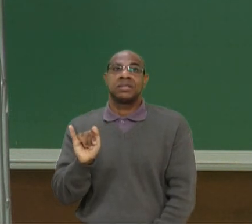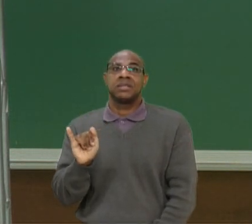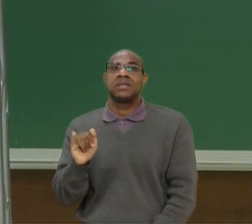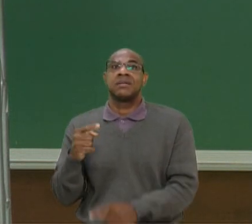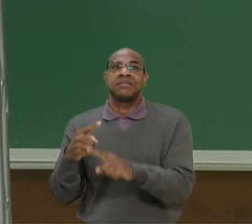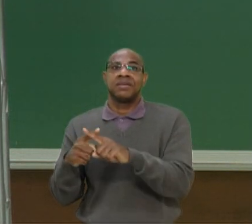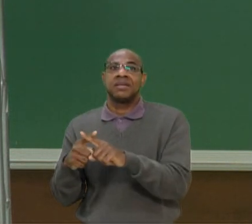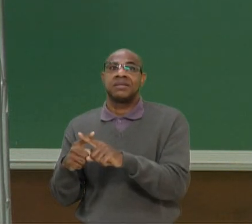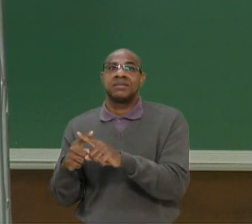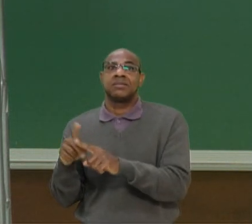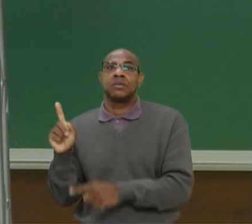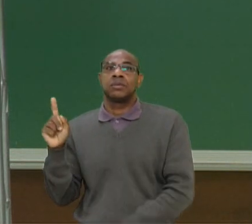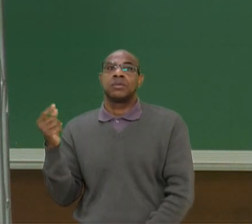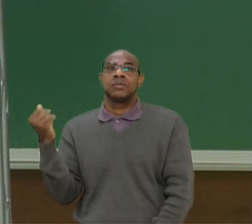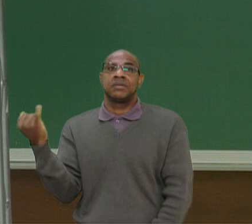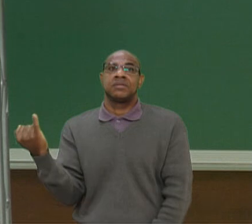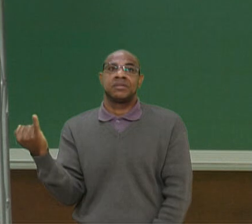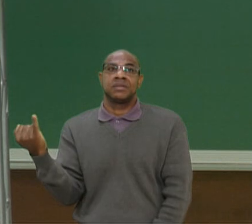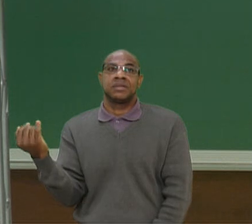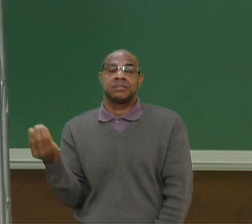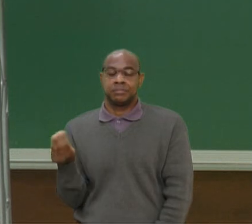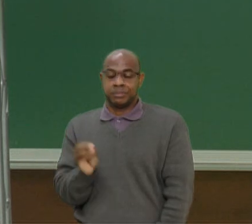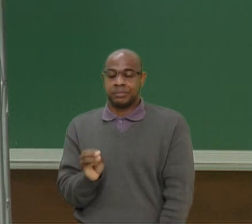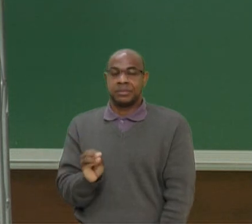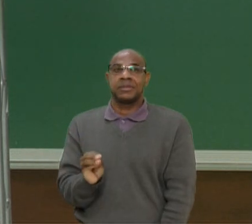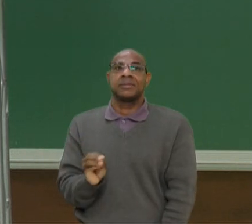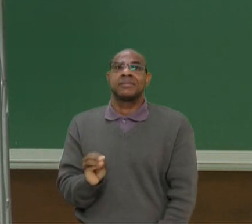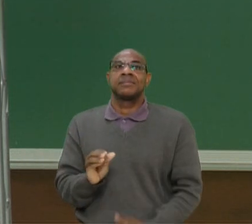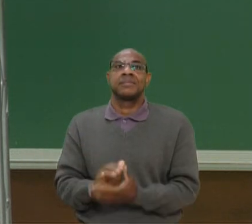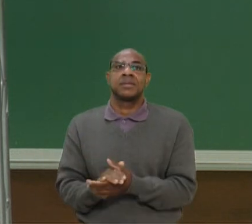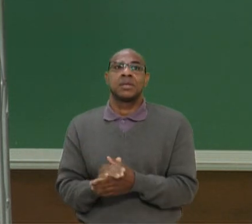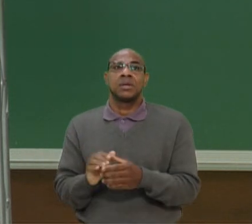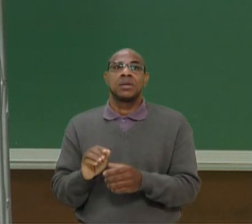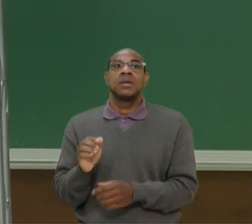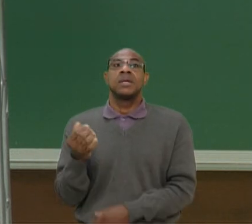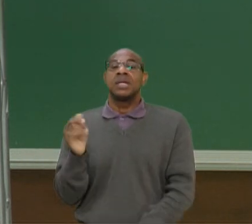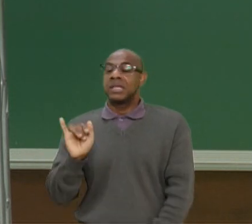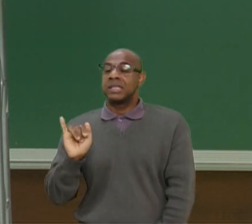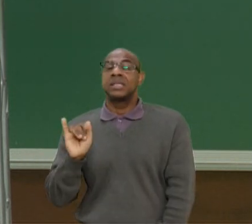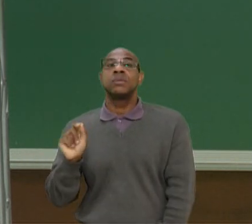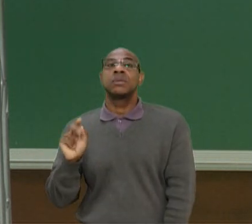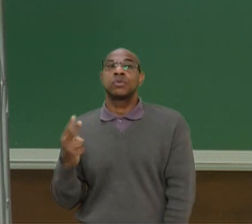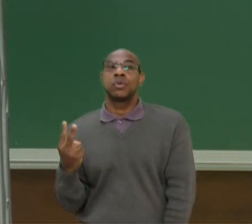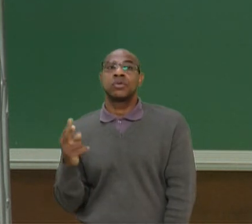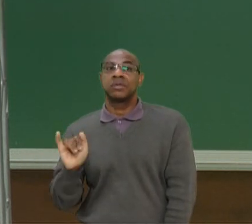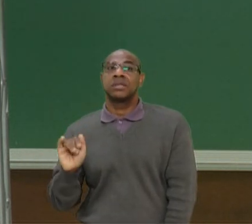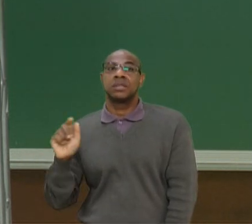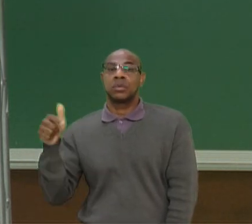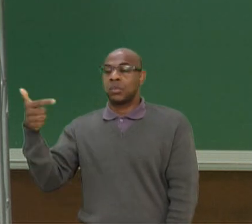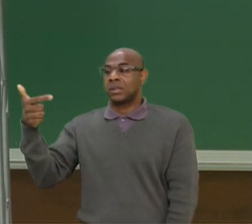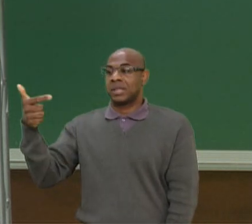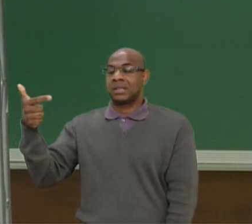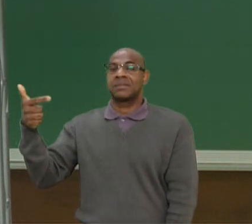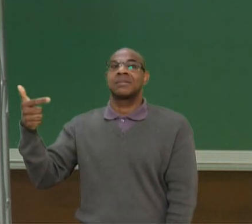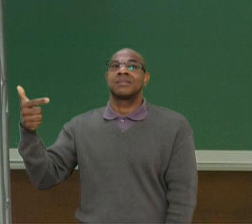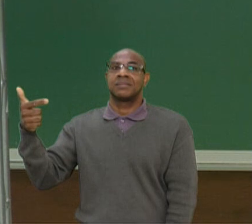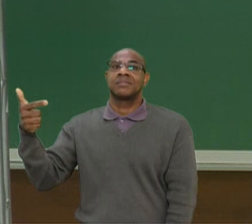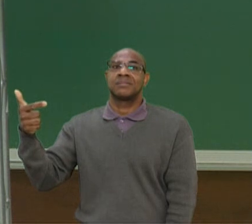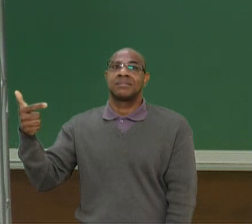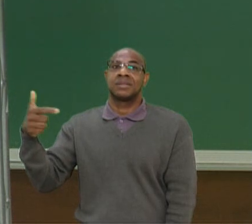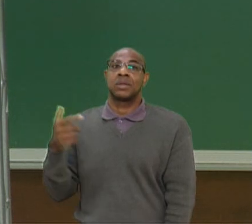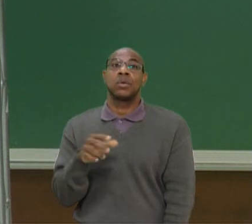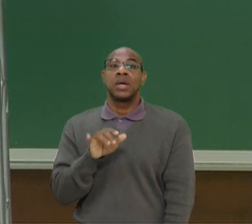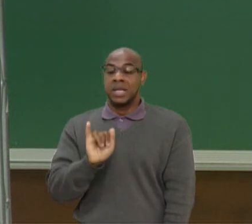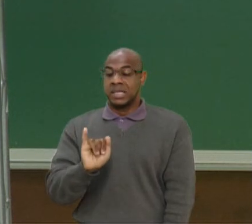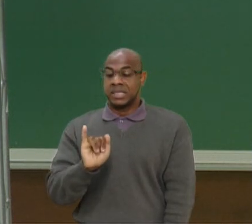2 vezes menos 1, menos 2, i vezes i, i ao quadrado. O i ao quadrado a gente já sabe que vale menos